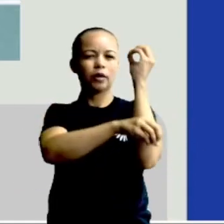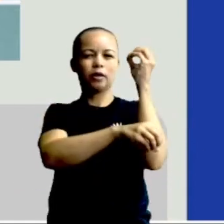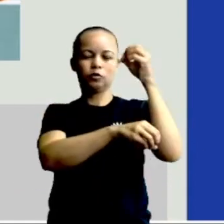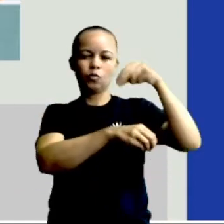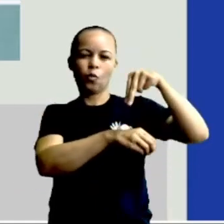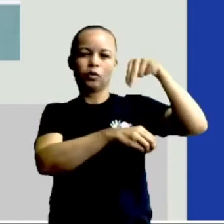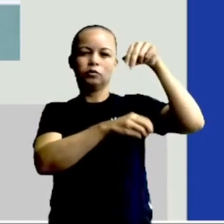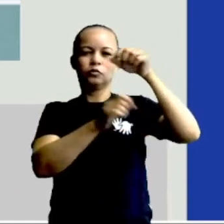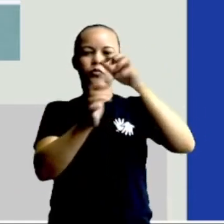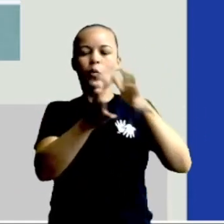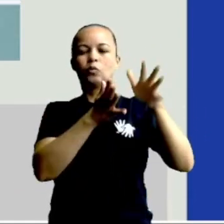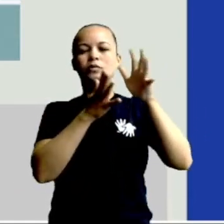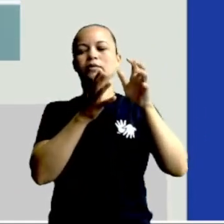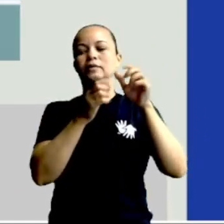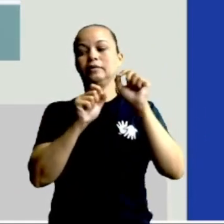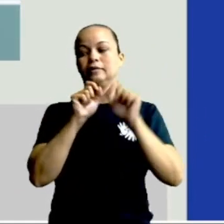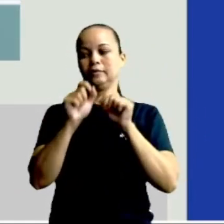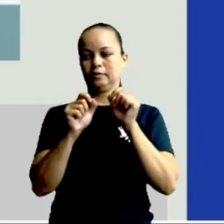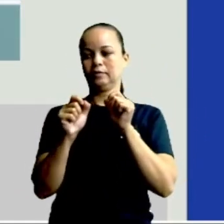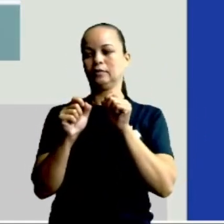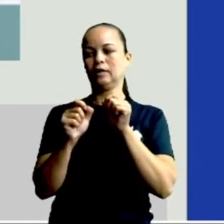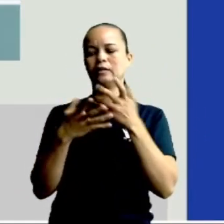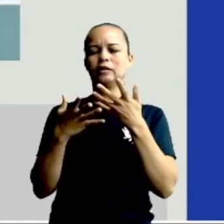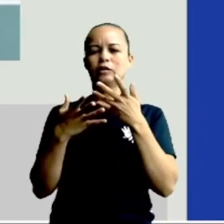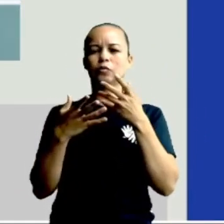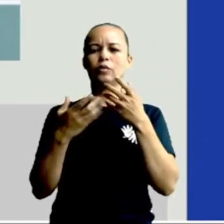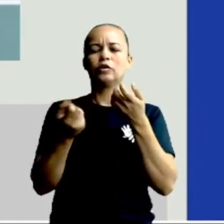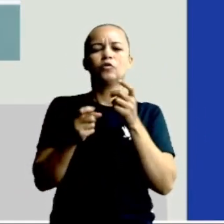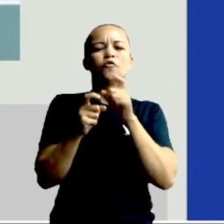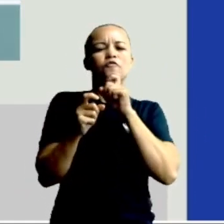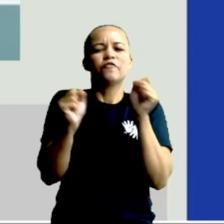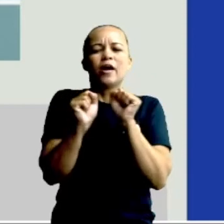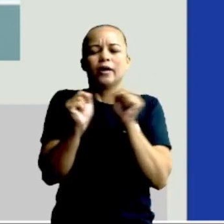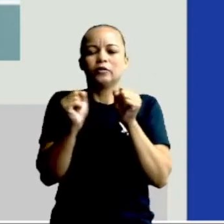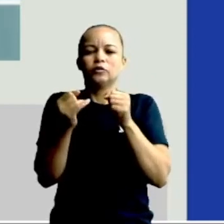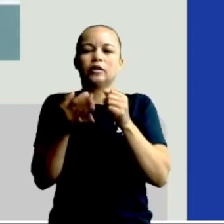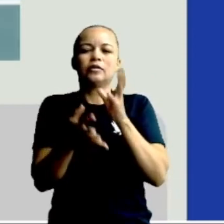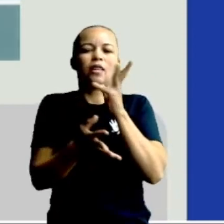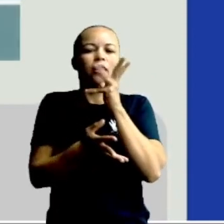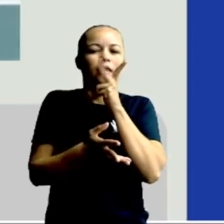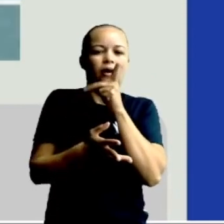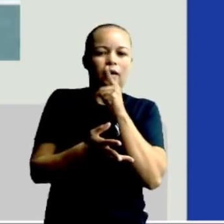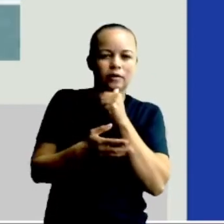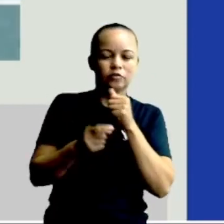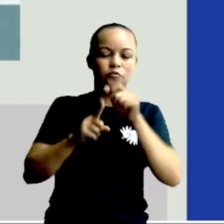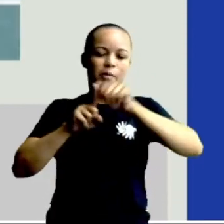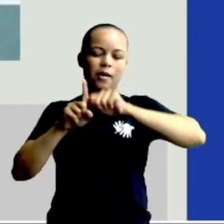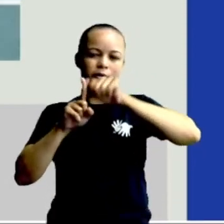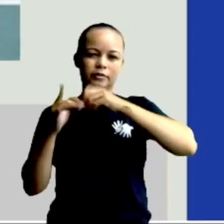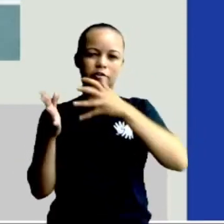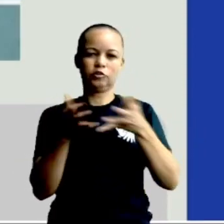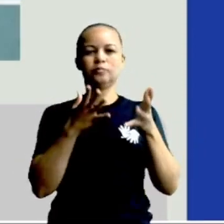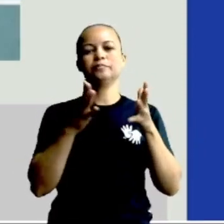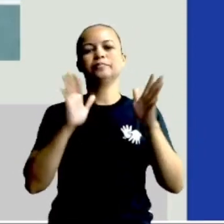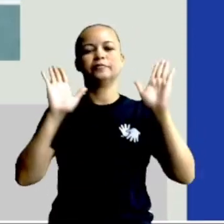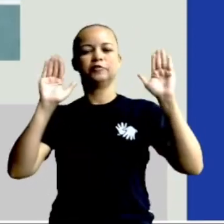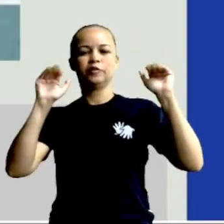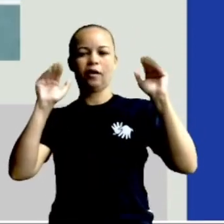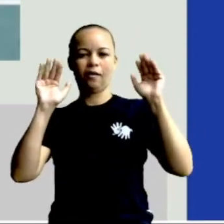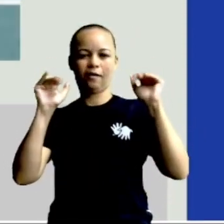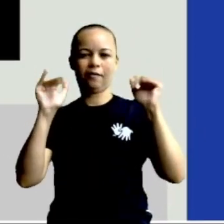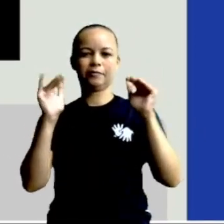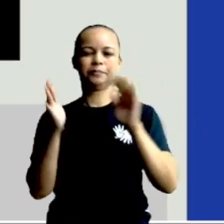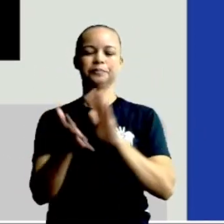verão, mas no inverno não irá aparecer durante meses. Por hora é só, pessoal. Nos vemos na